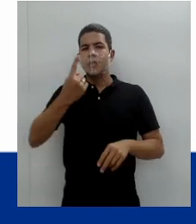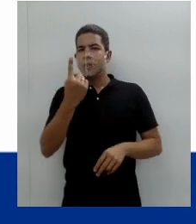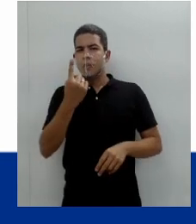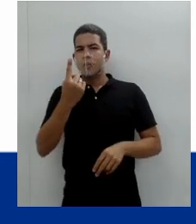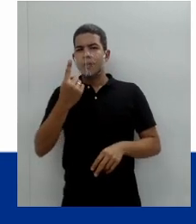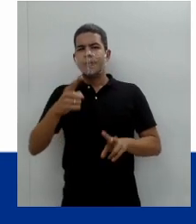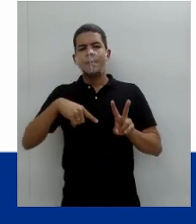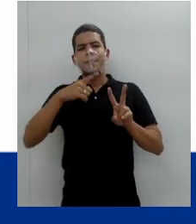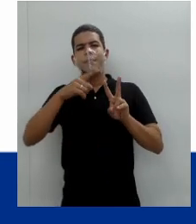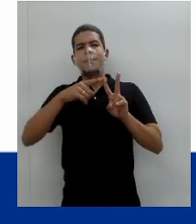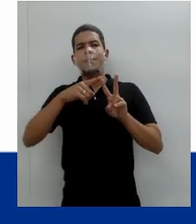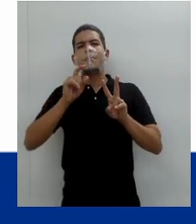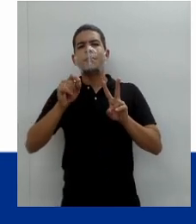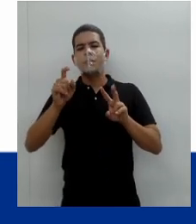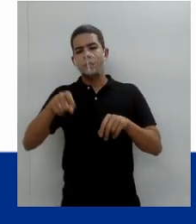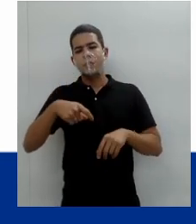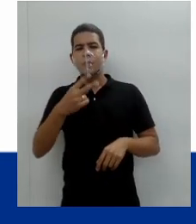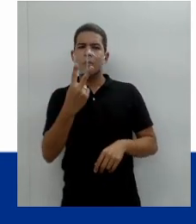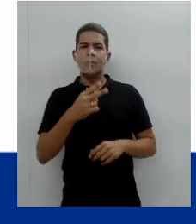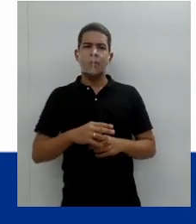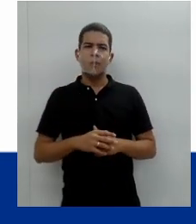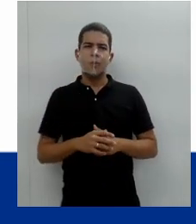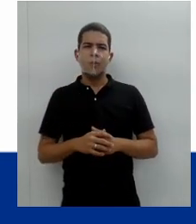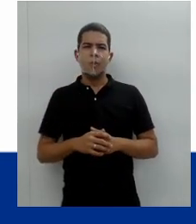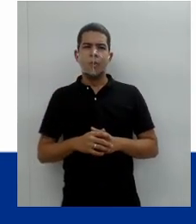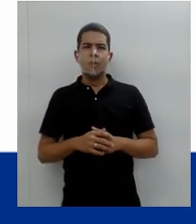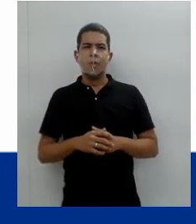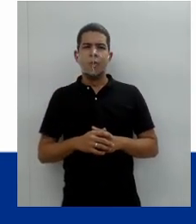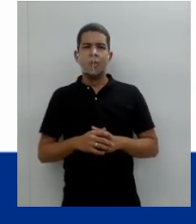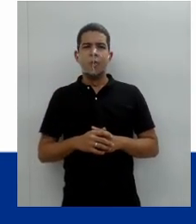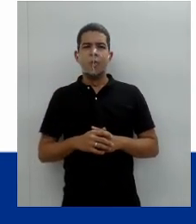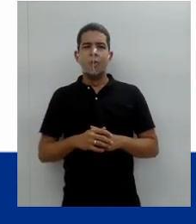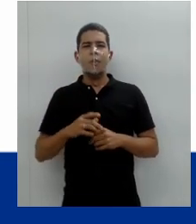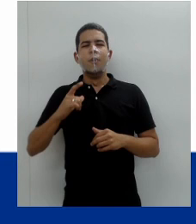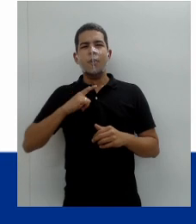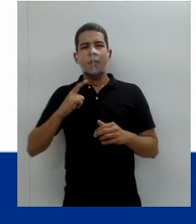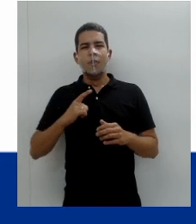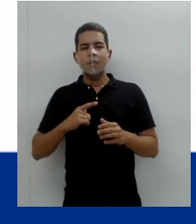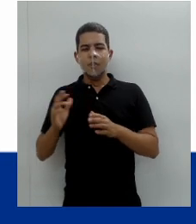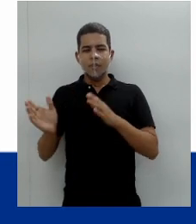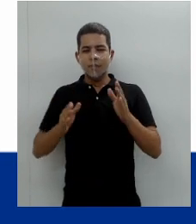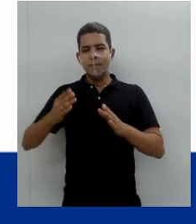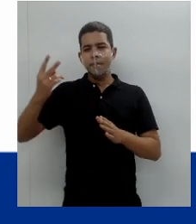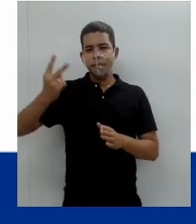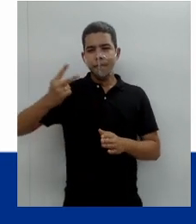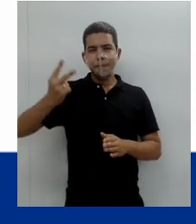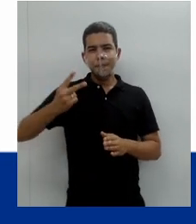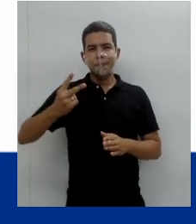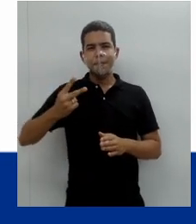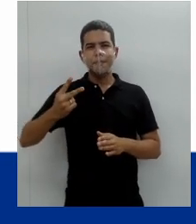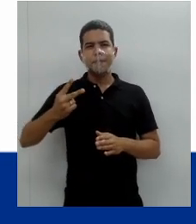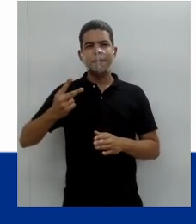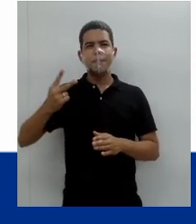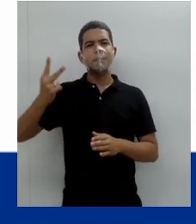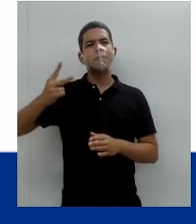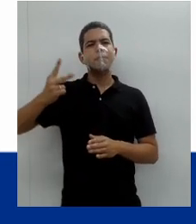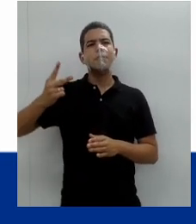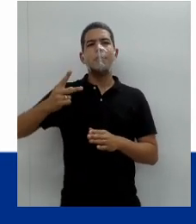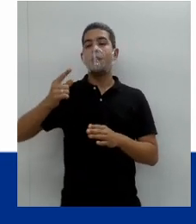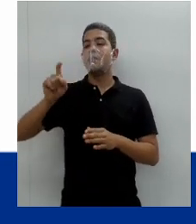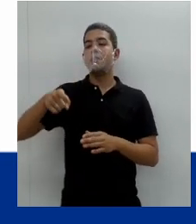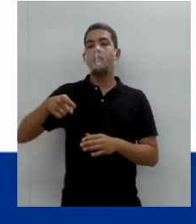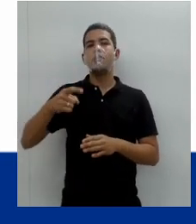aqui a segunda raiz x2. Ou seja, o par ordenado que está marcando esse primeiro ponto aqui, ó, é x1,